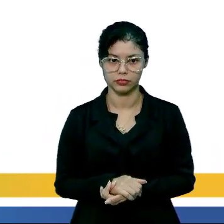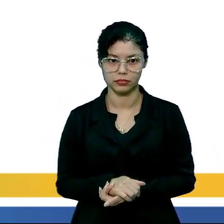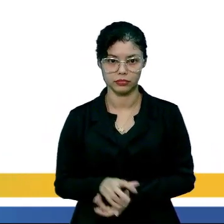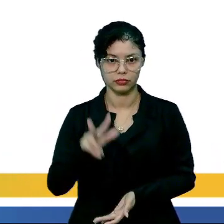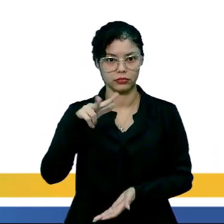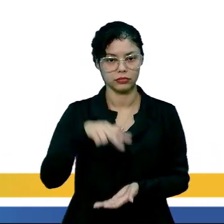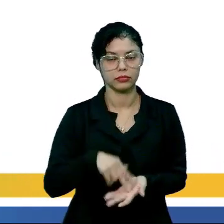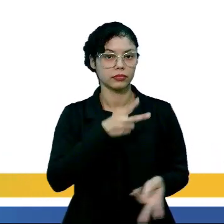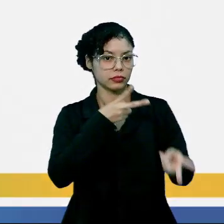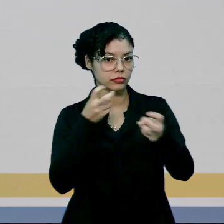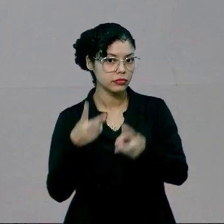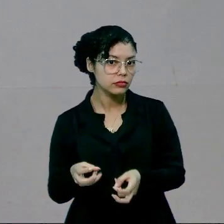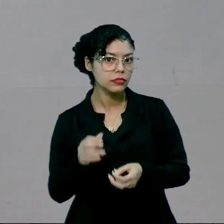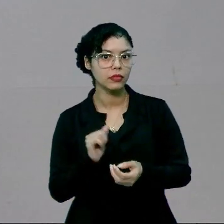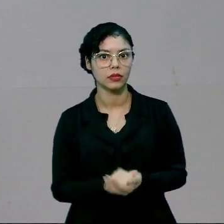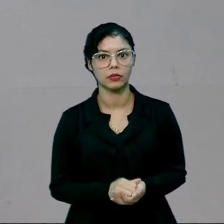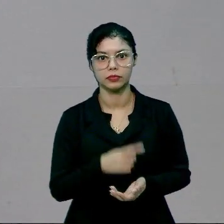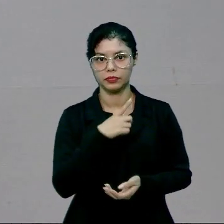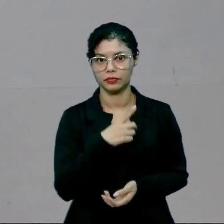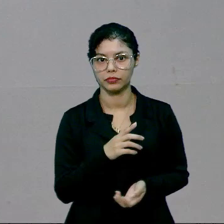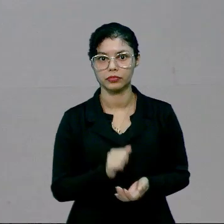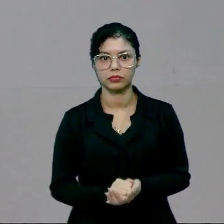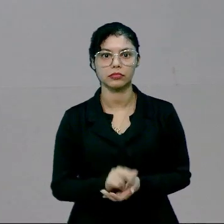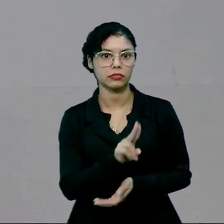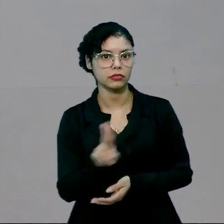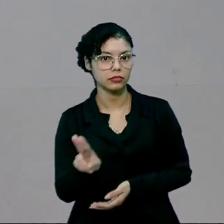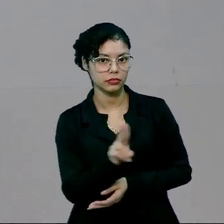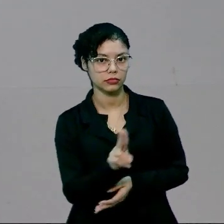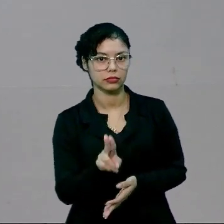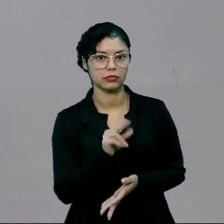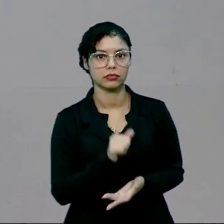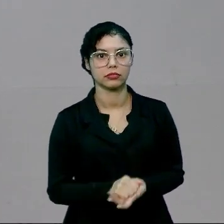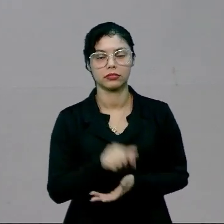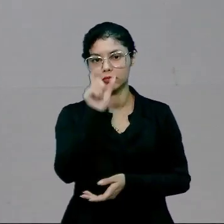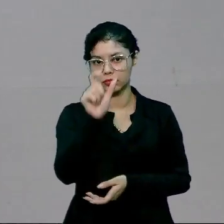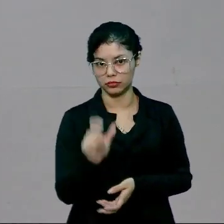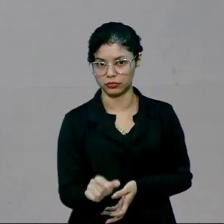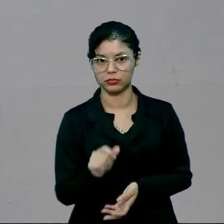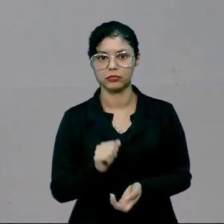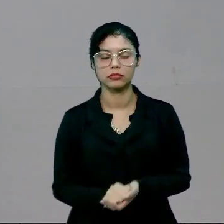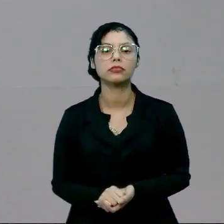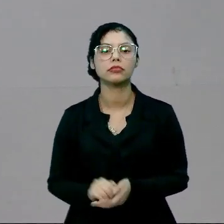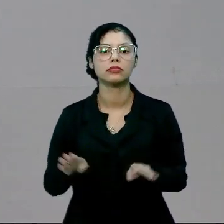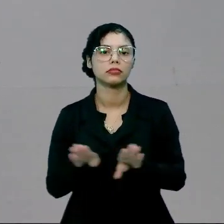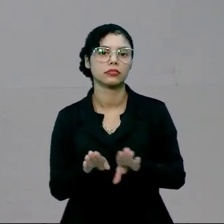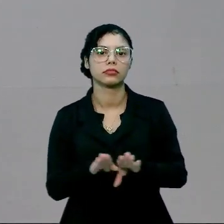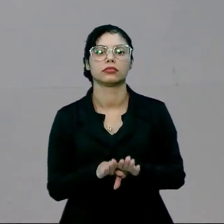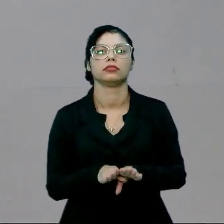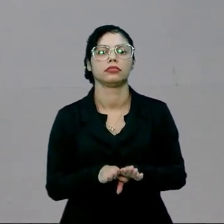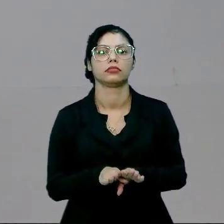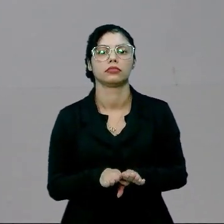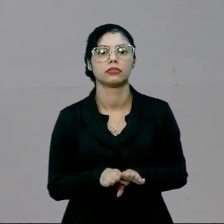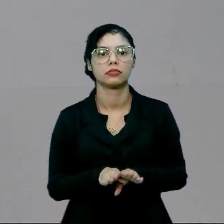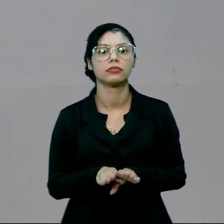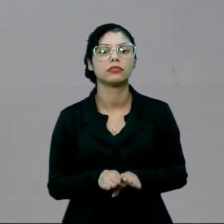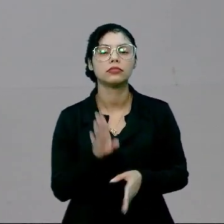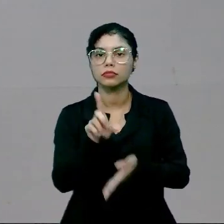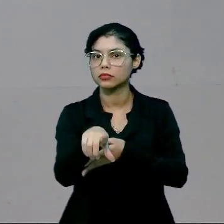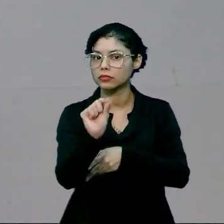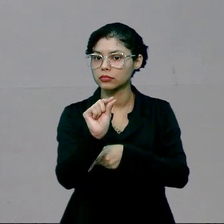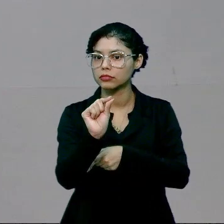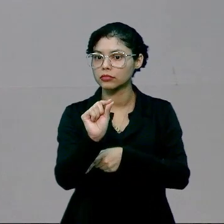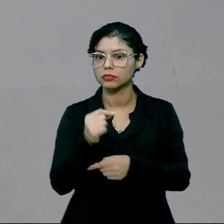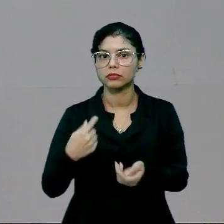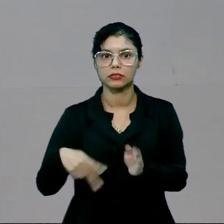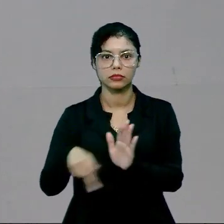dançar. Observa, pessoal, que eu disse que o nome da personagem ou dos personagens, eles são escolhidos